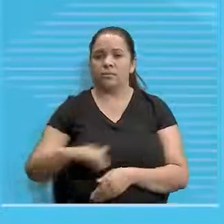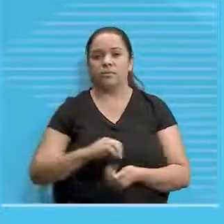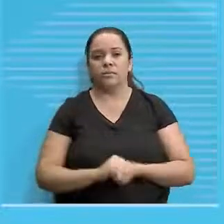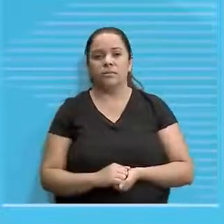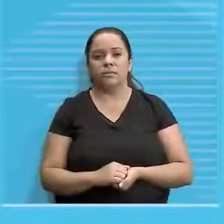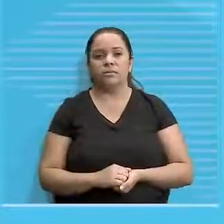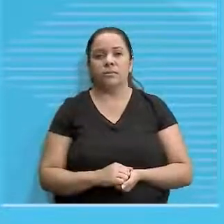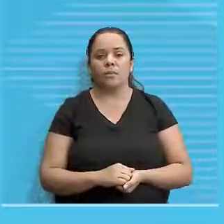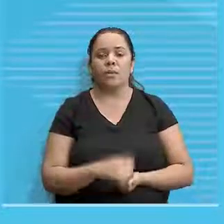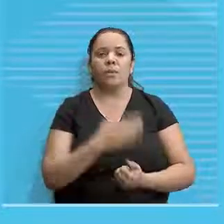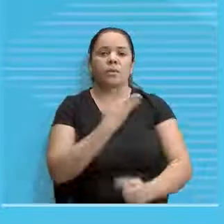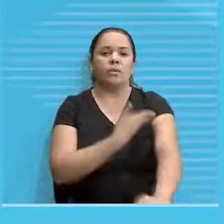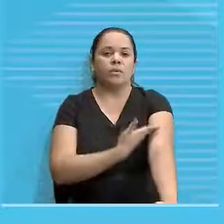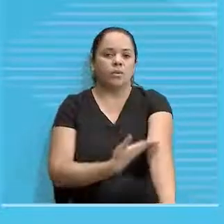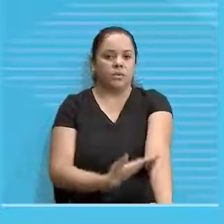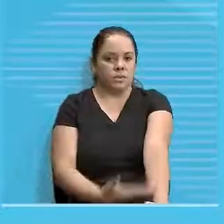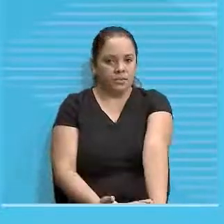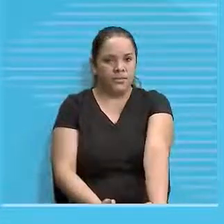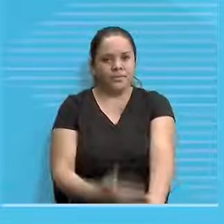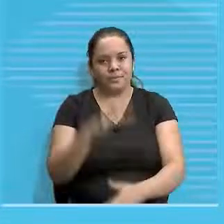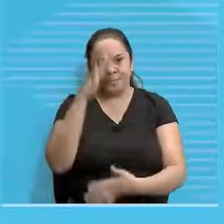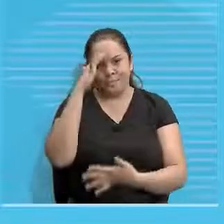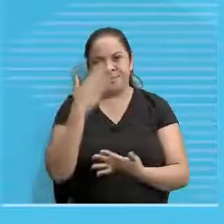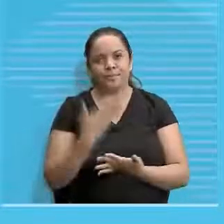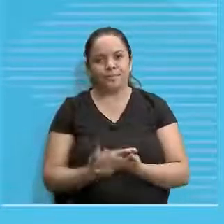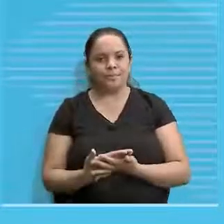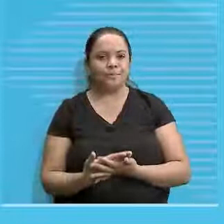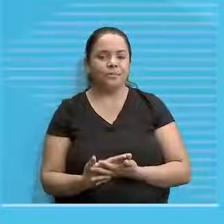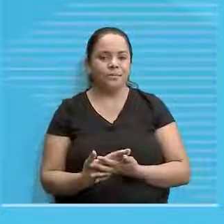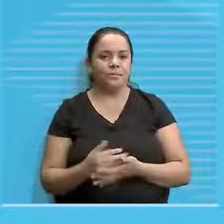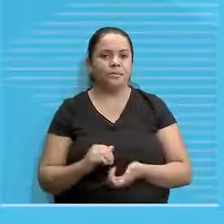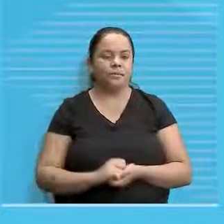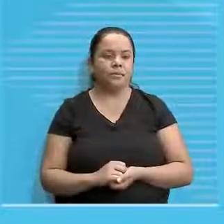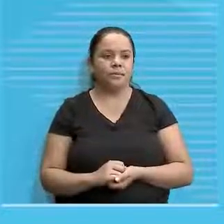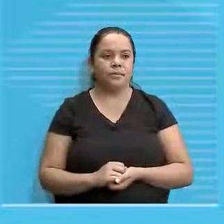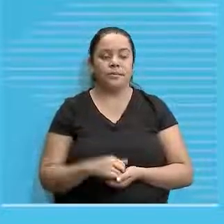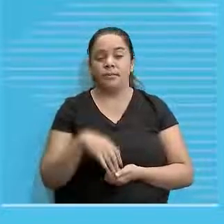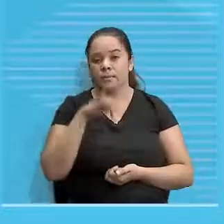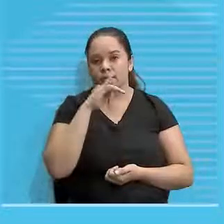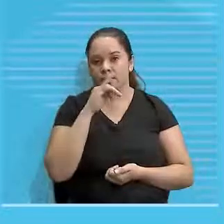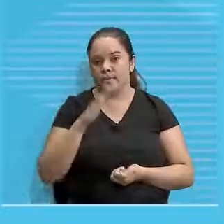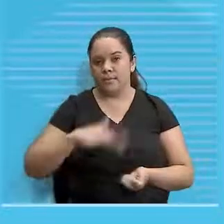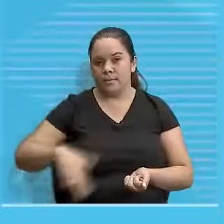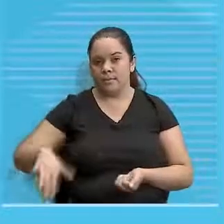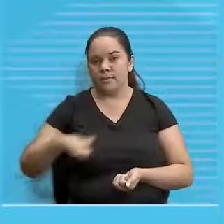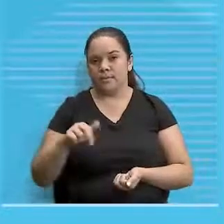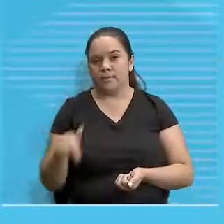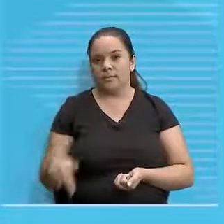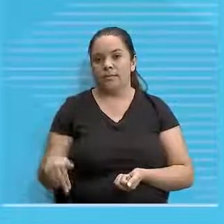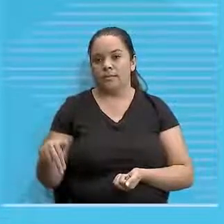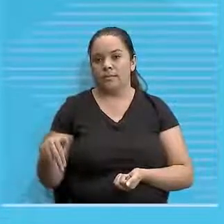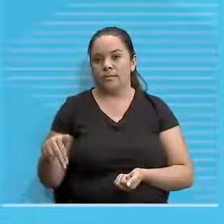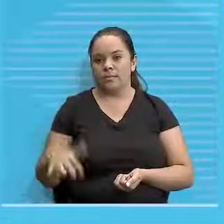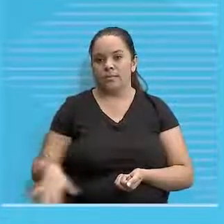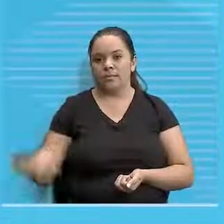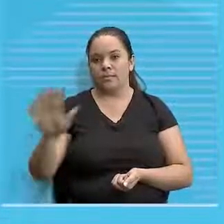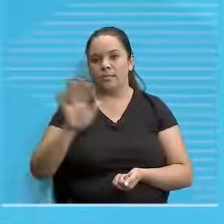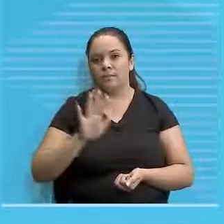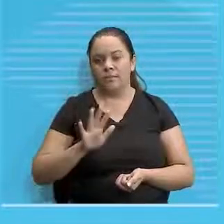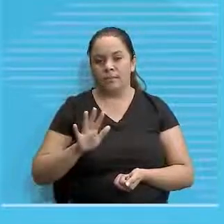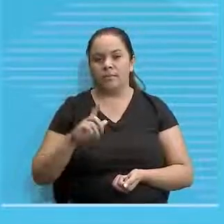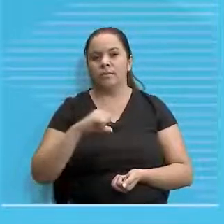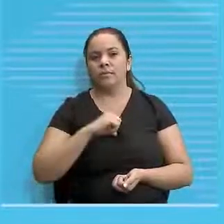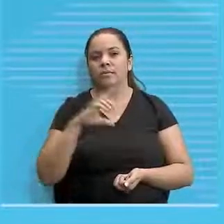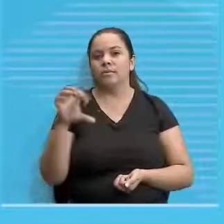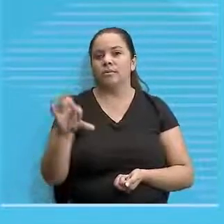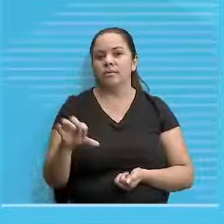os nossos hábitos, né? Aqui na região Nordeste do Brasil, nós temos 9 estados. E aí a gente tem uma